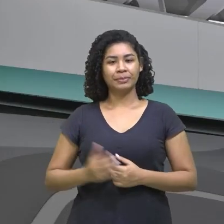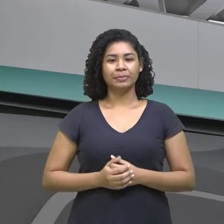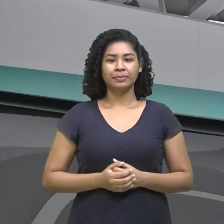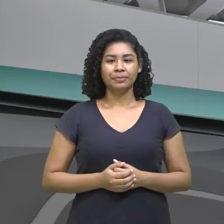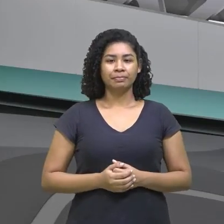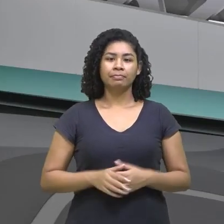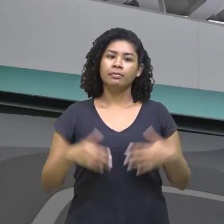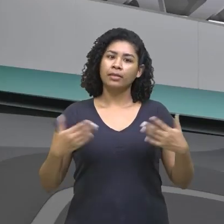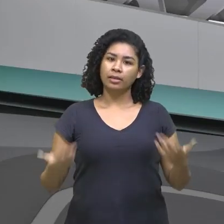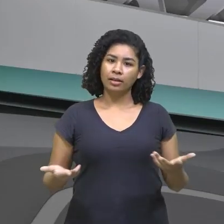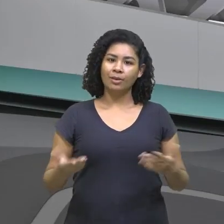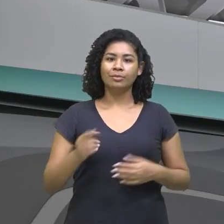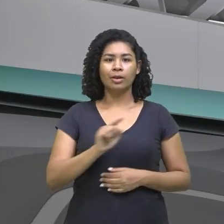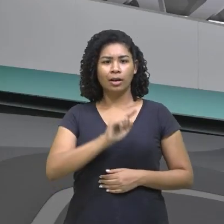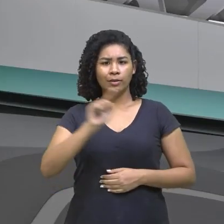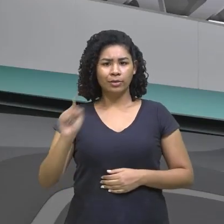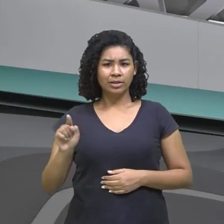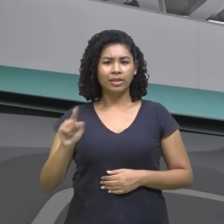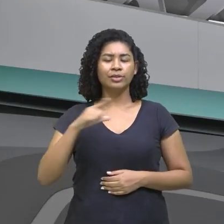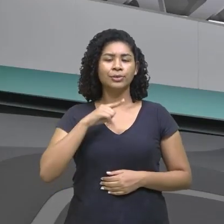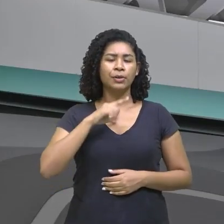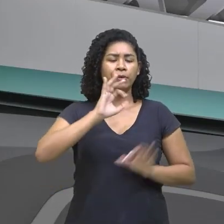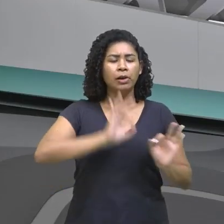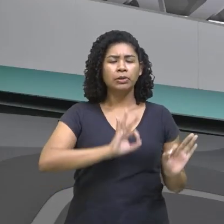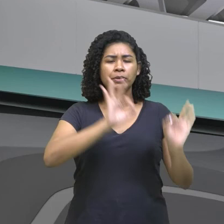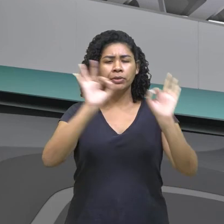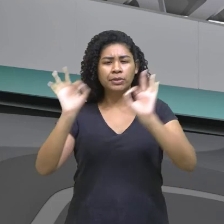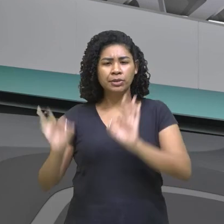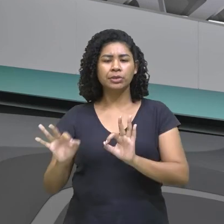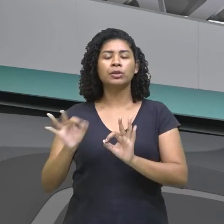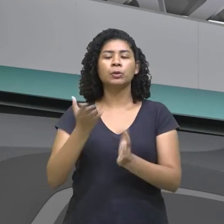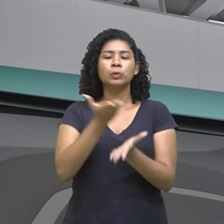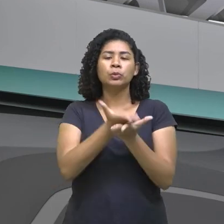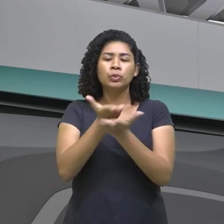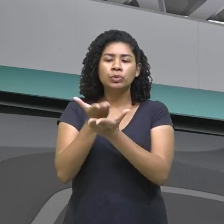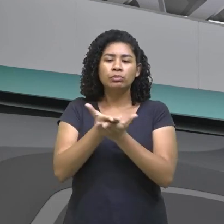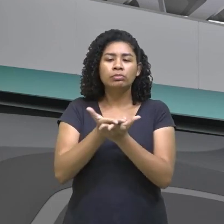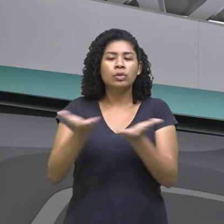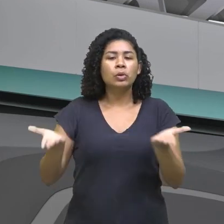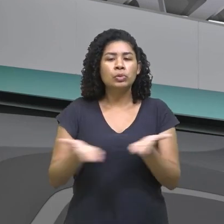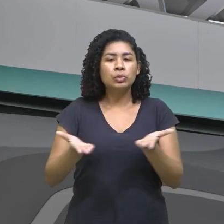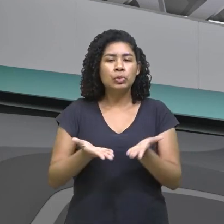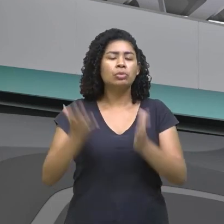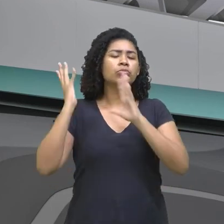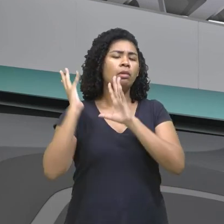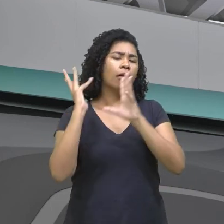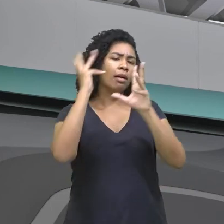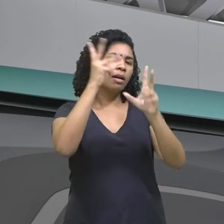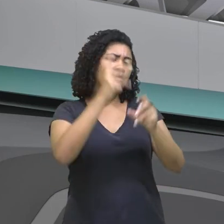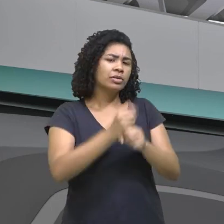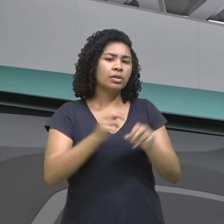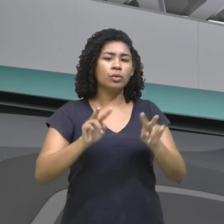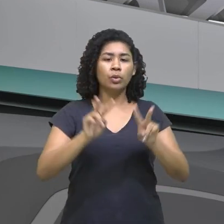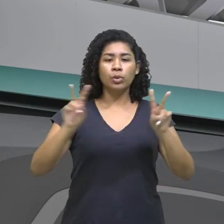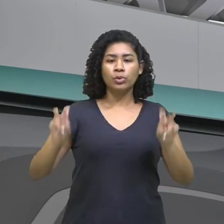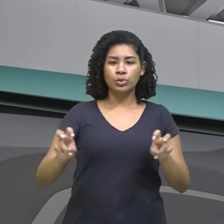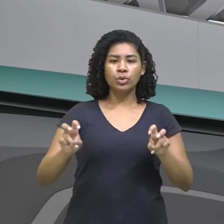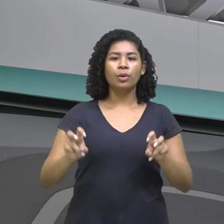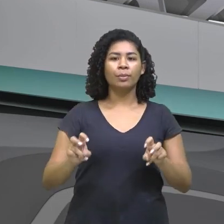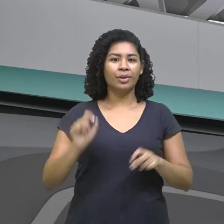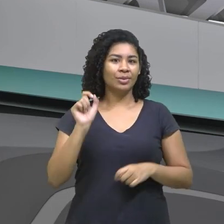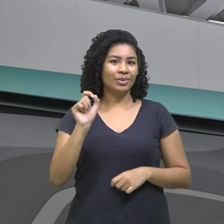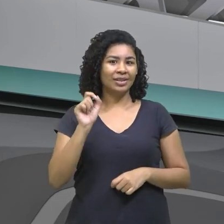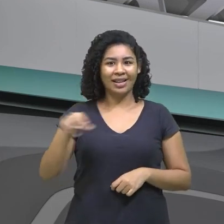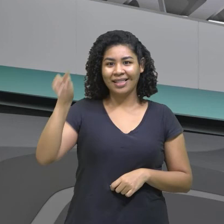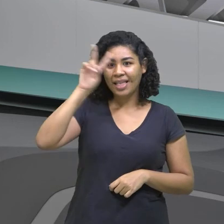people, vocês conseguiram aqui acompanhar junto comigo, não é? Essa pequena revisão sobre os nossos tópicos. Vamos